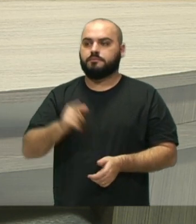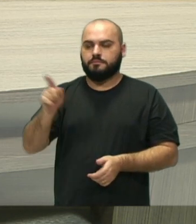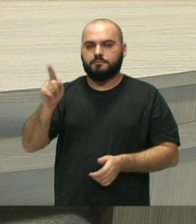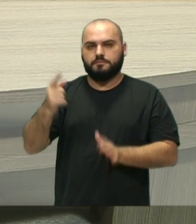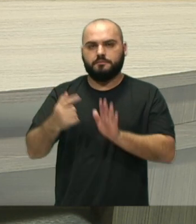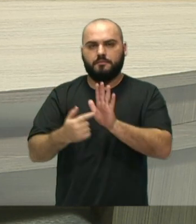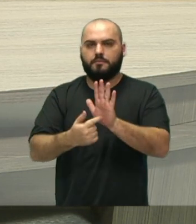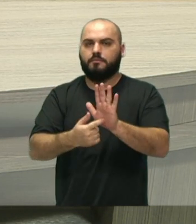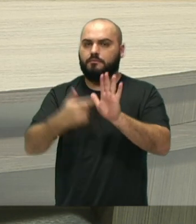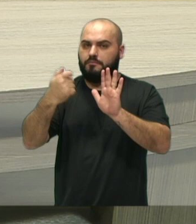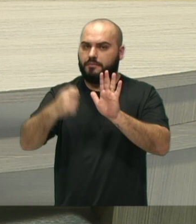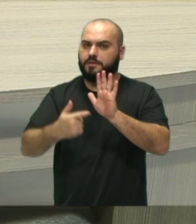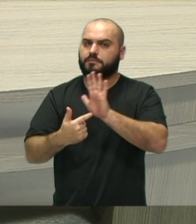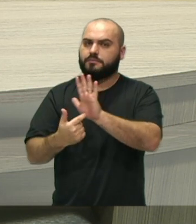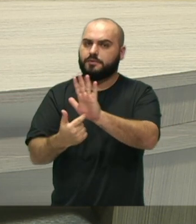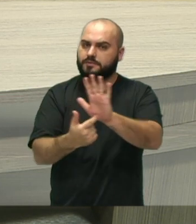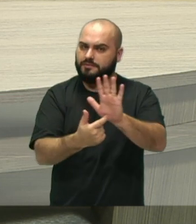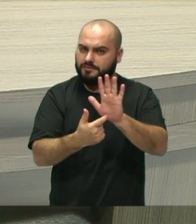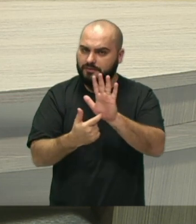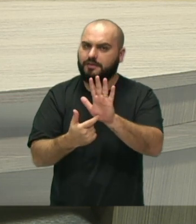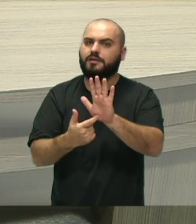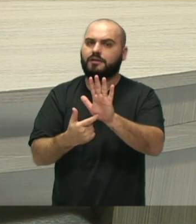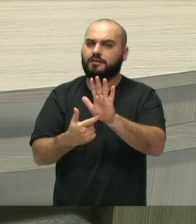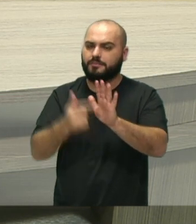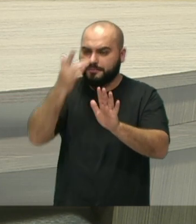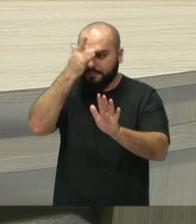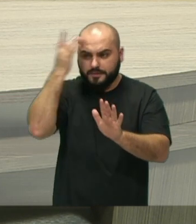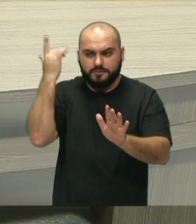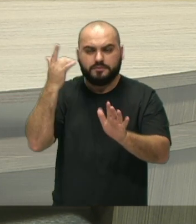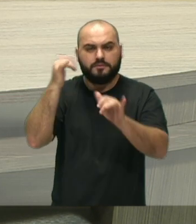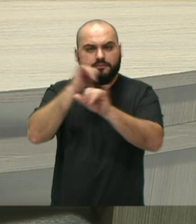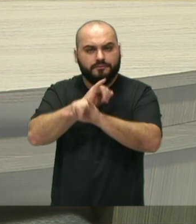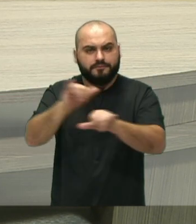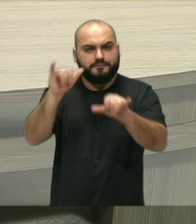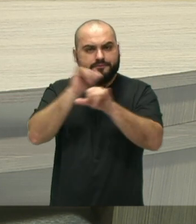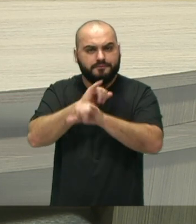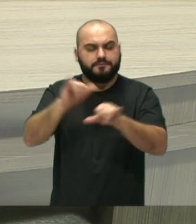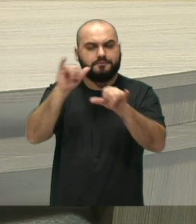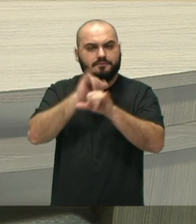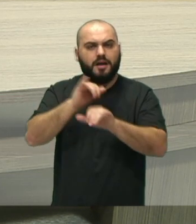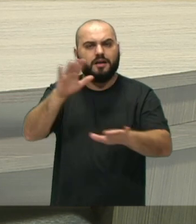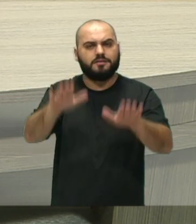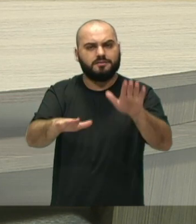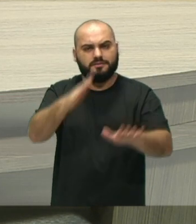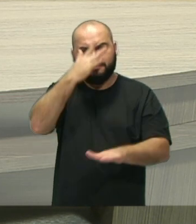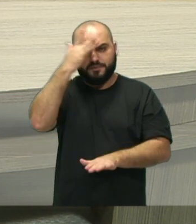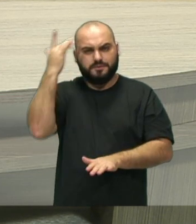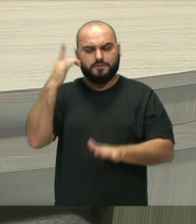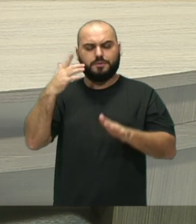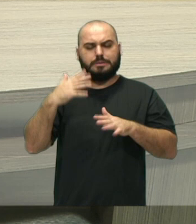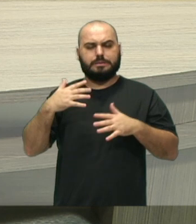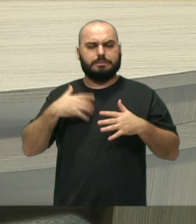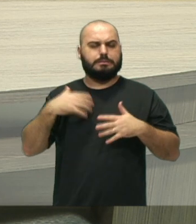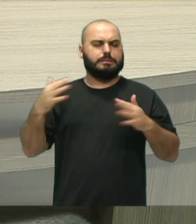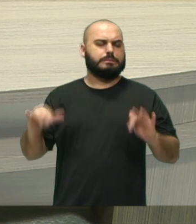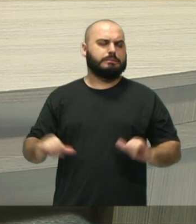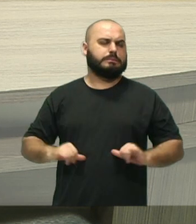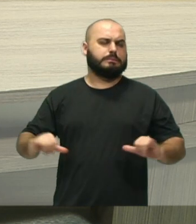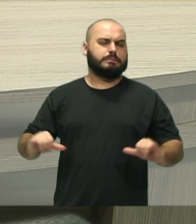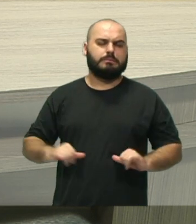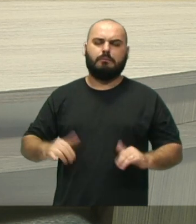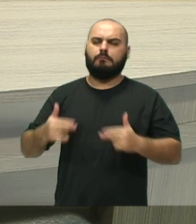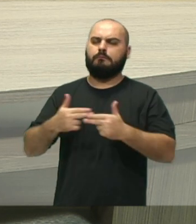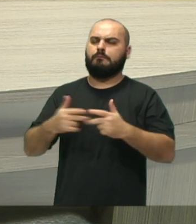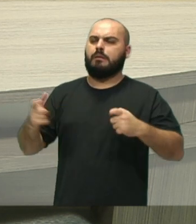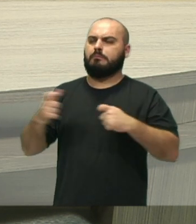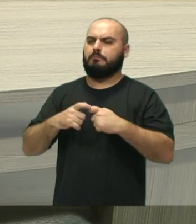tem que se quebrar os paradigmas, as pessoas têm que ser informadas. Muitas vezes a pessoa está lá sofrendo, já passou por vários